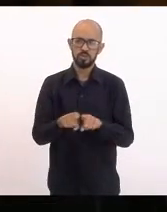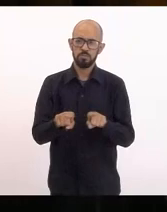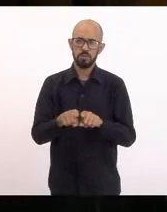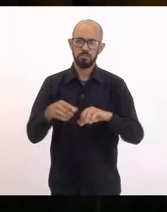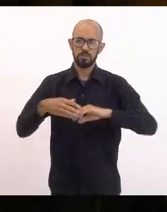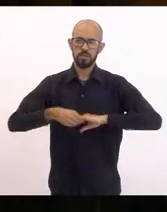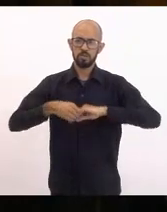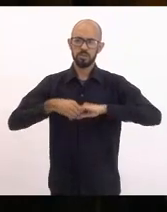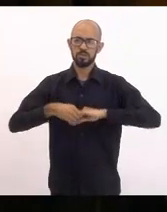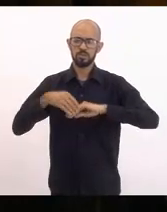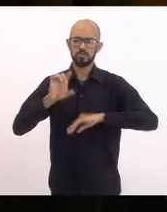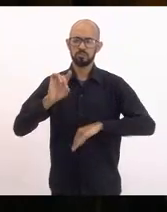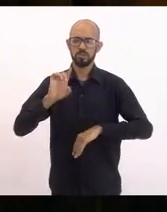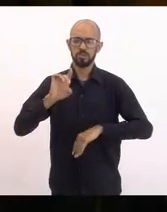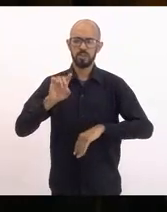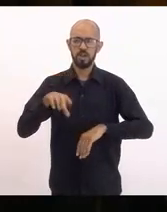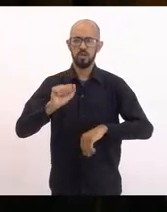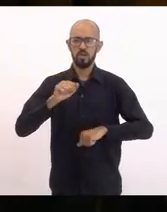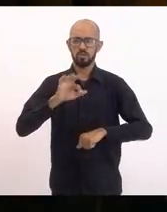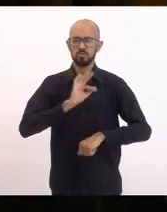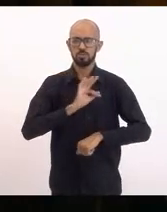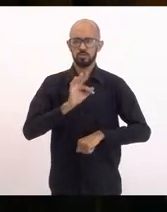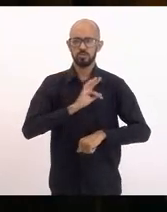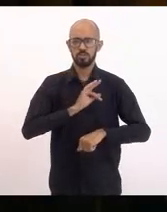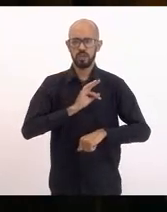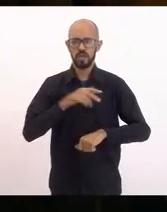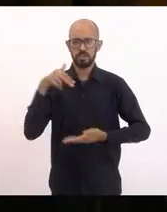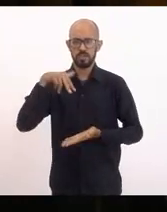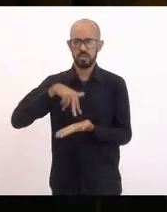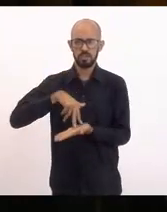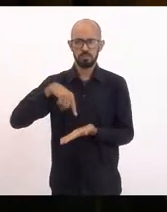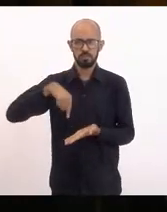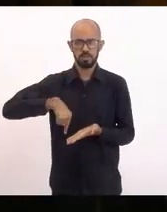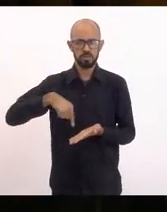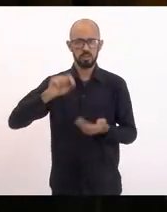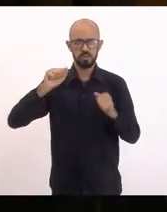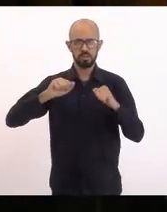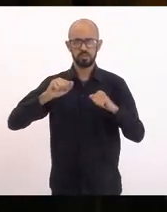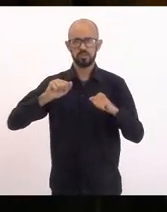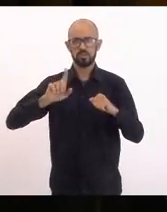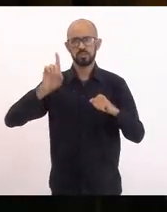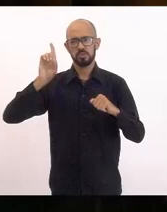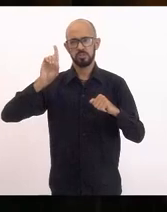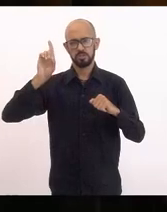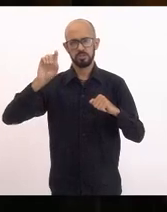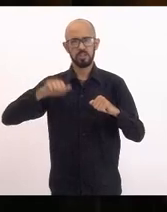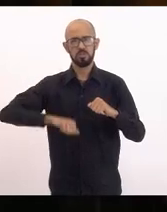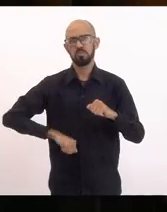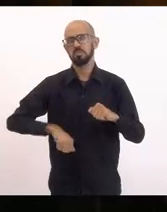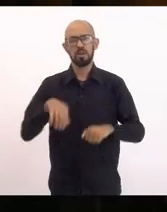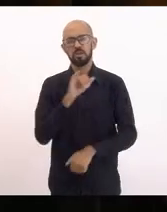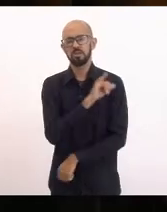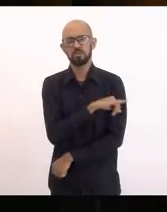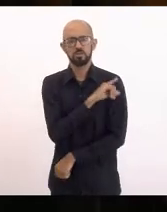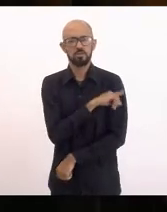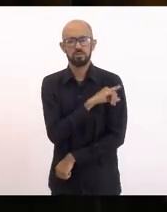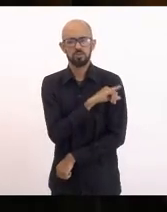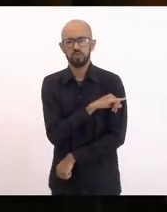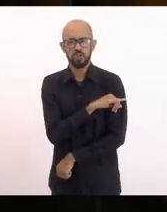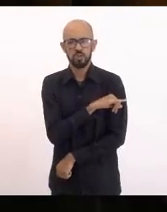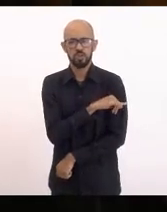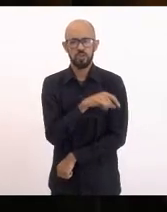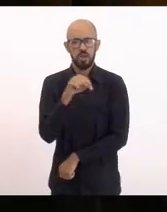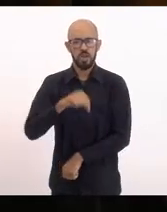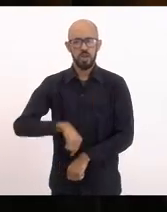muito especial aos policiais, às servidoras e servidores militares do Estado do Rio de Janeiro aqui presentes. Esta é uma